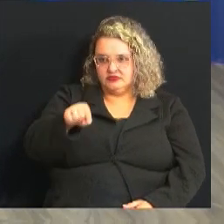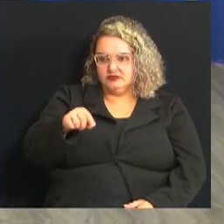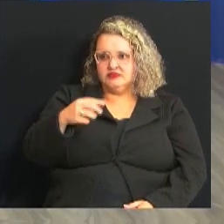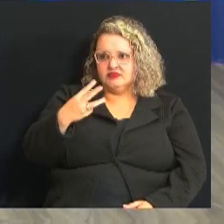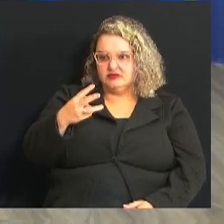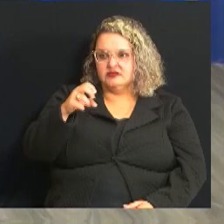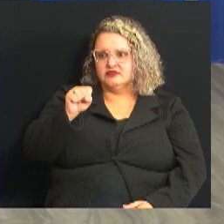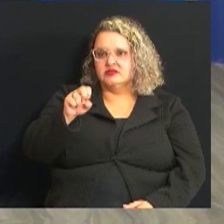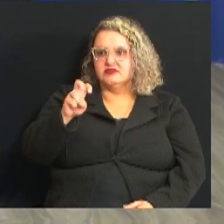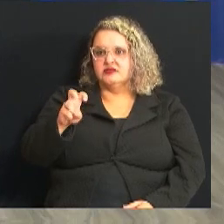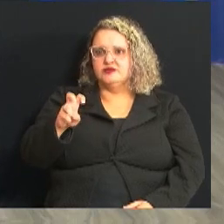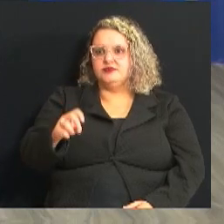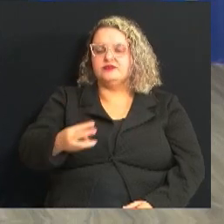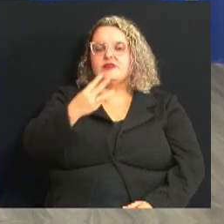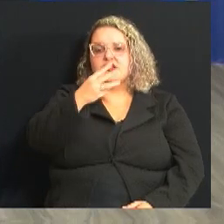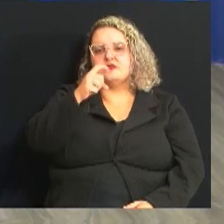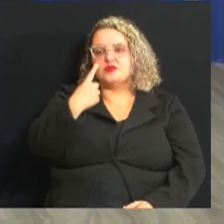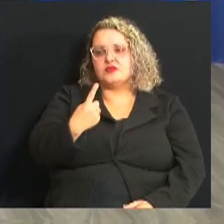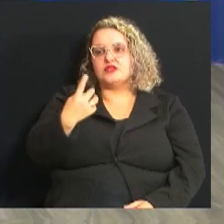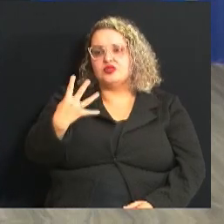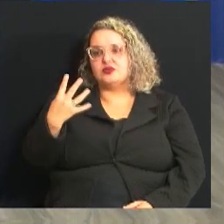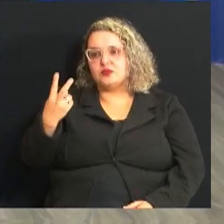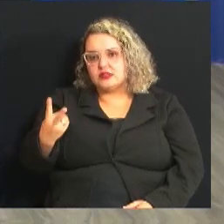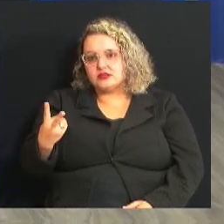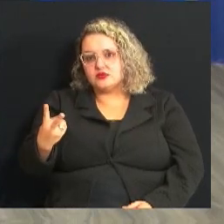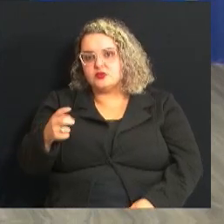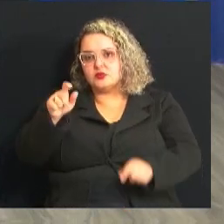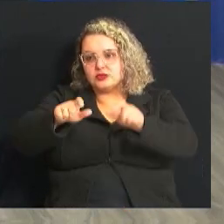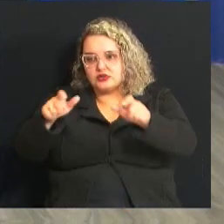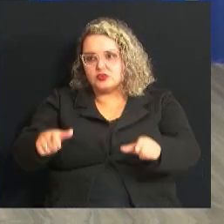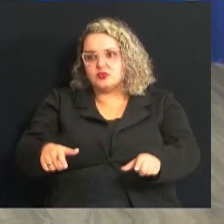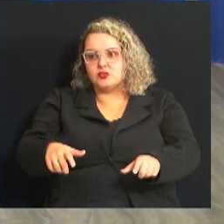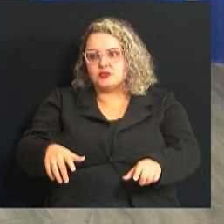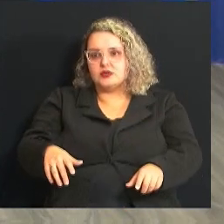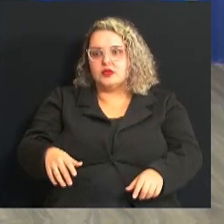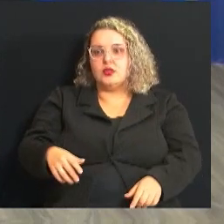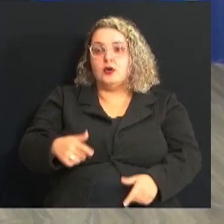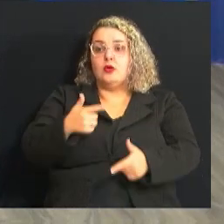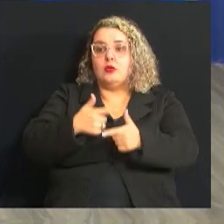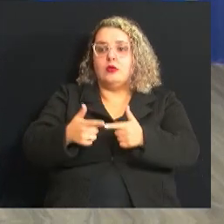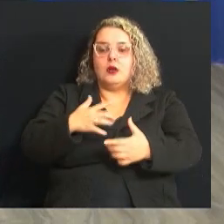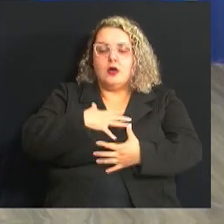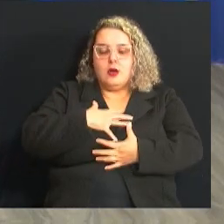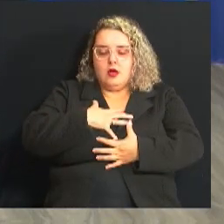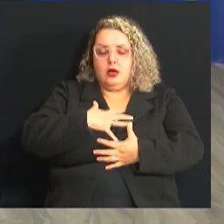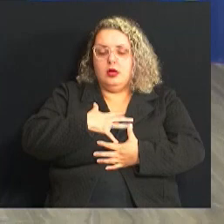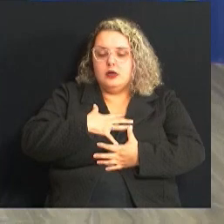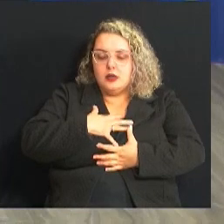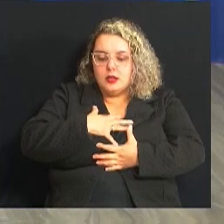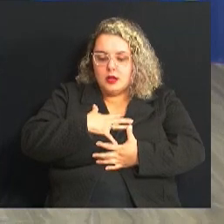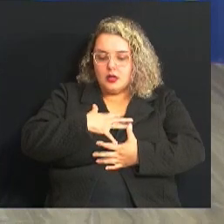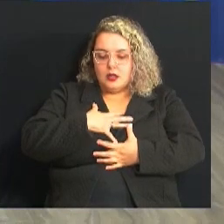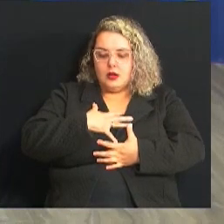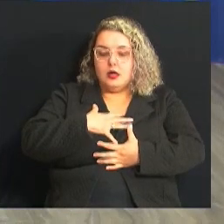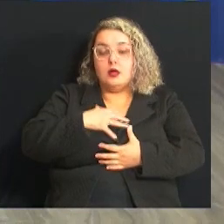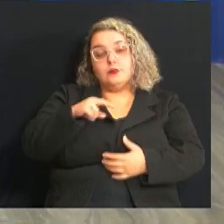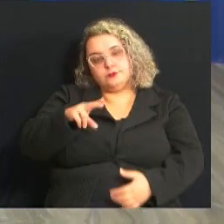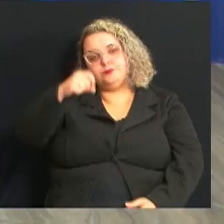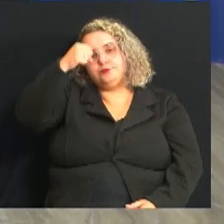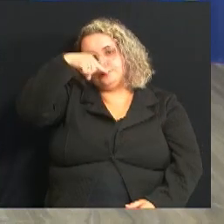5.385, 3.142 pessoas estão com síndrome respiratória aguda grave, uma síndrome gripal. E